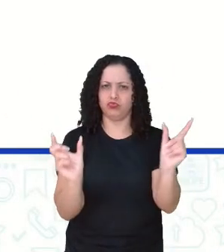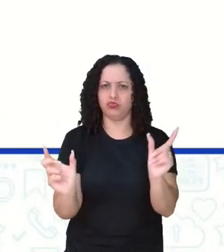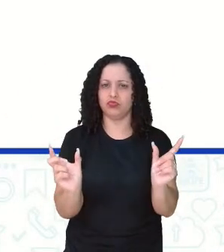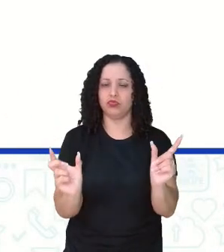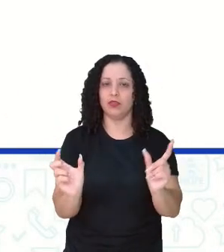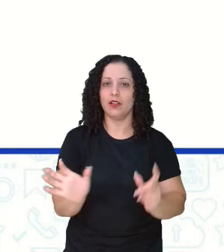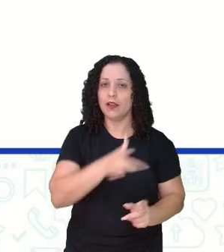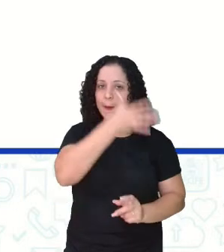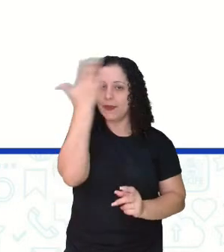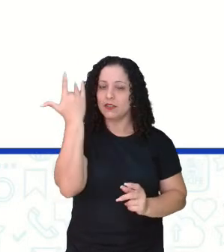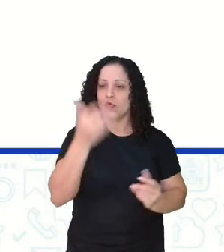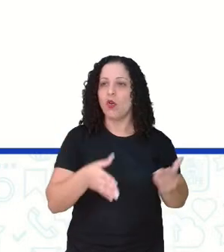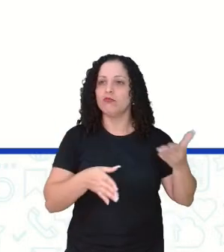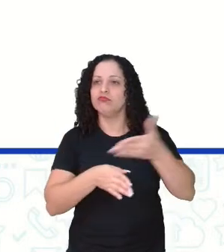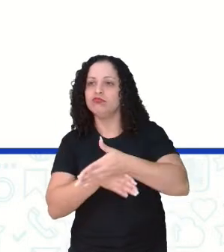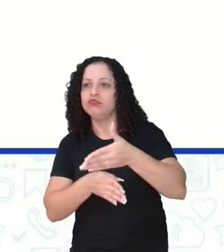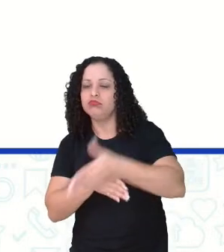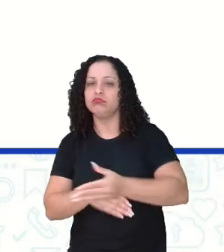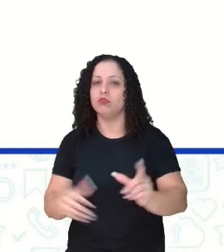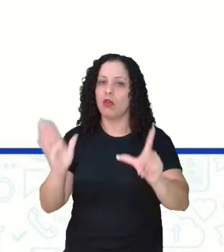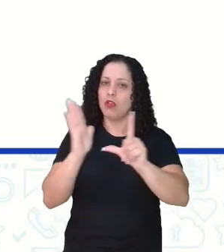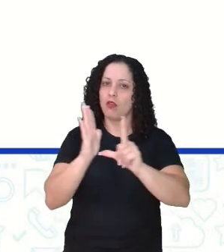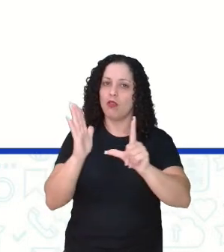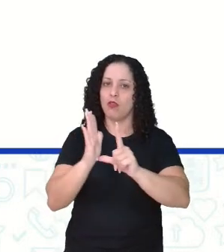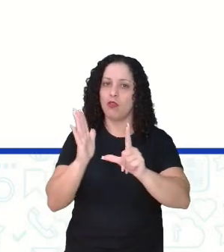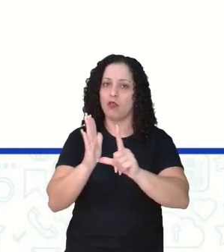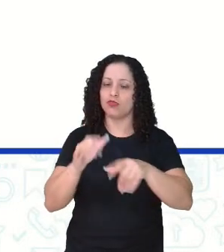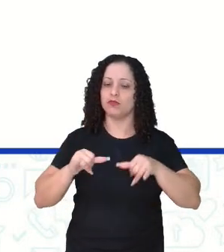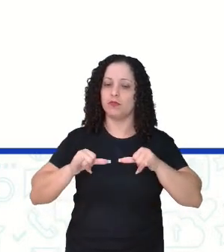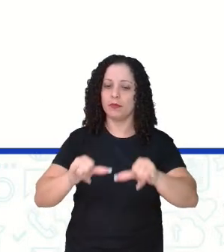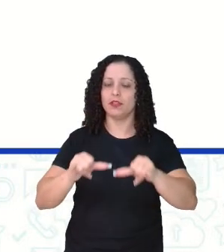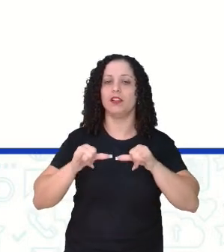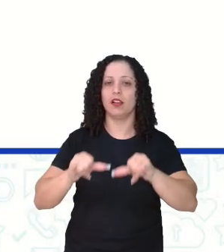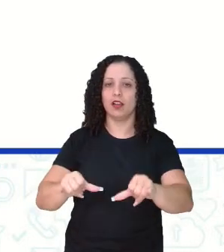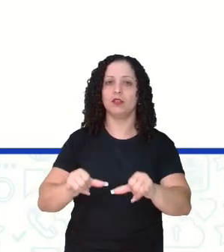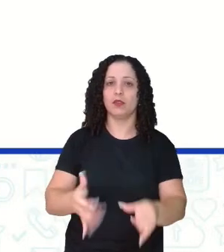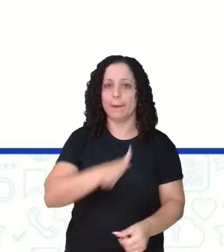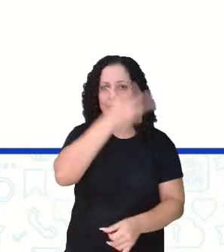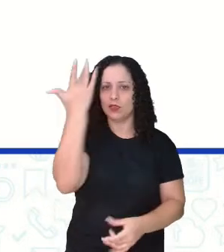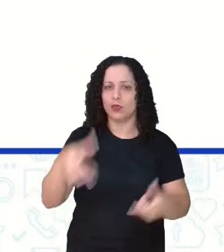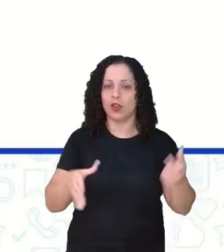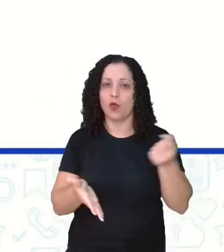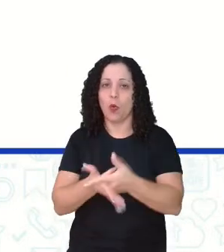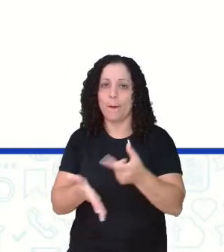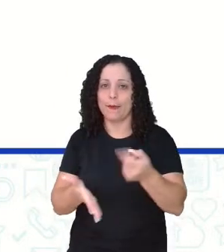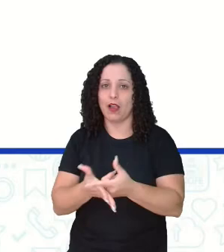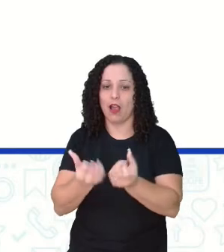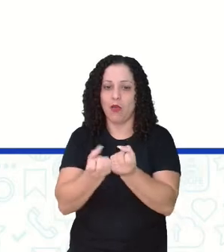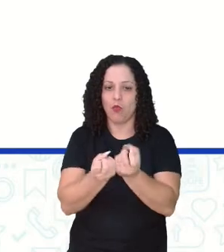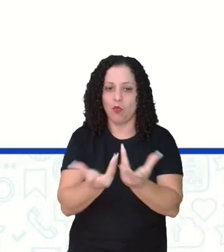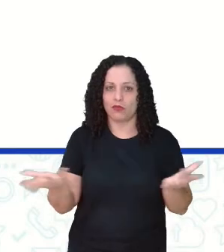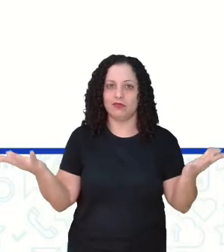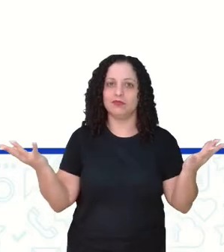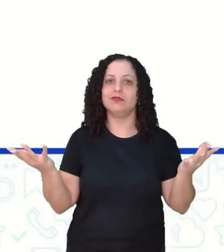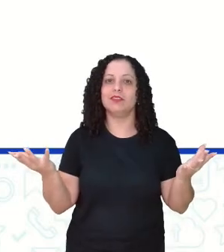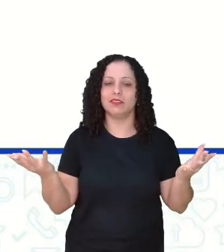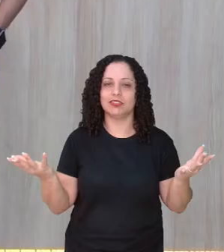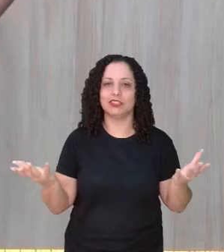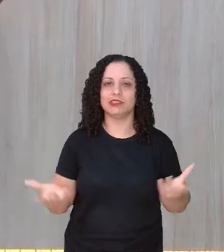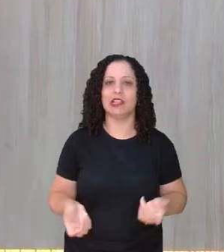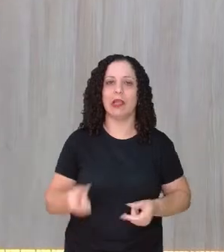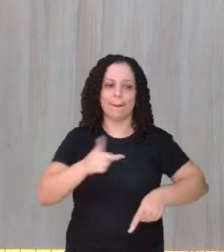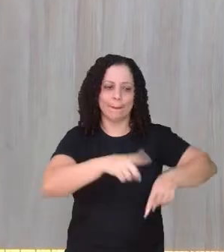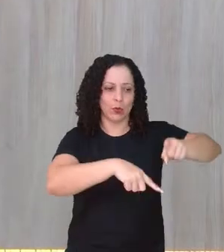vai lá em uma determinada loja, em um determinado supermercado e compra certas quantidades, tá, de